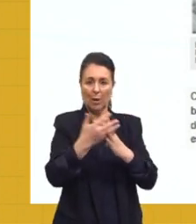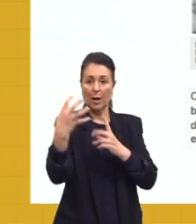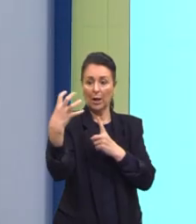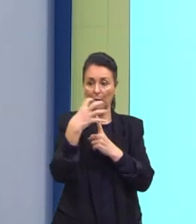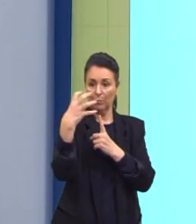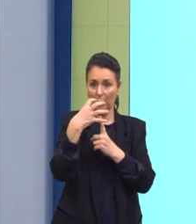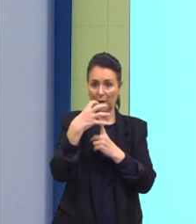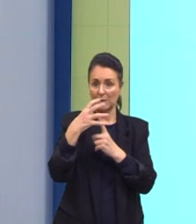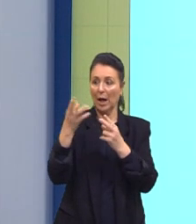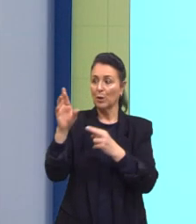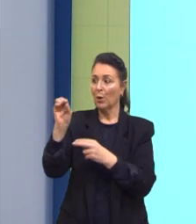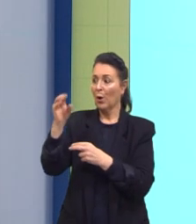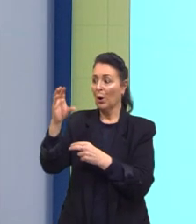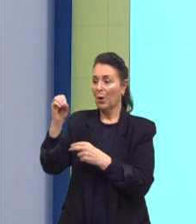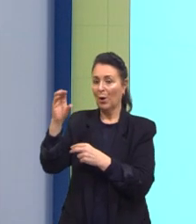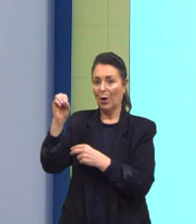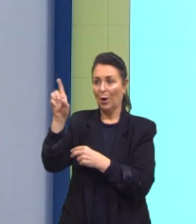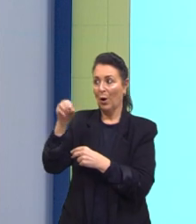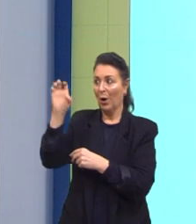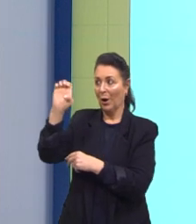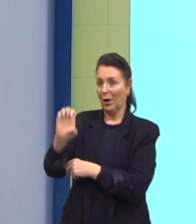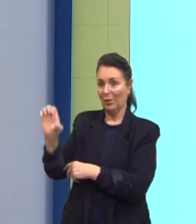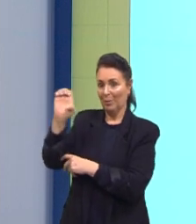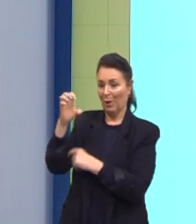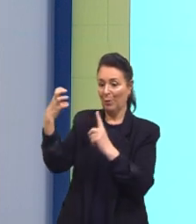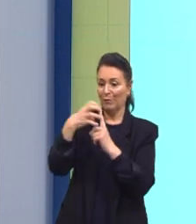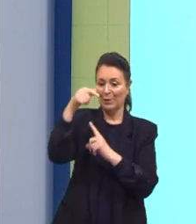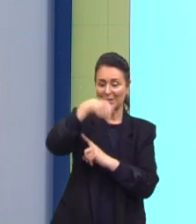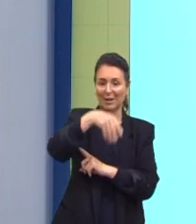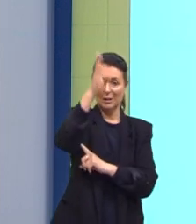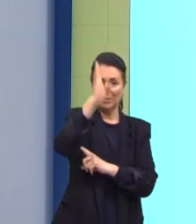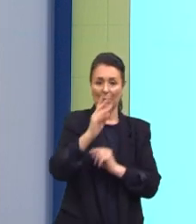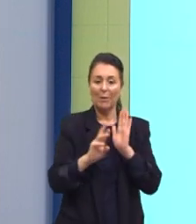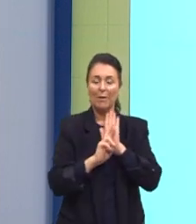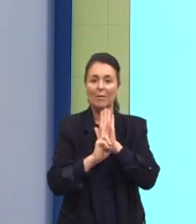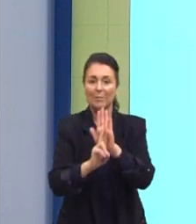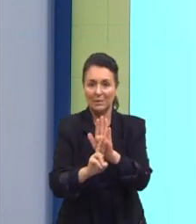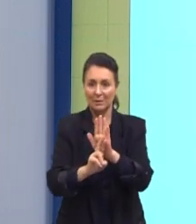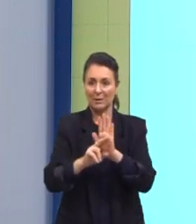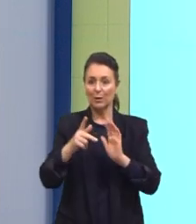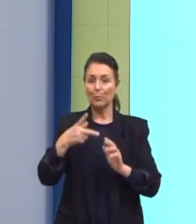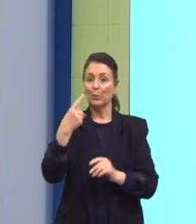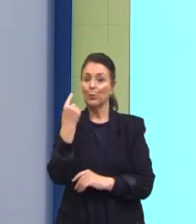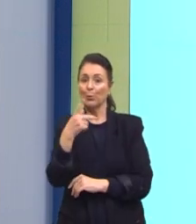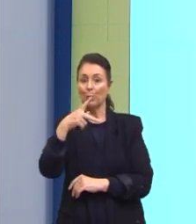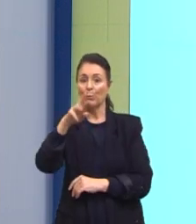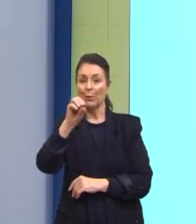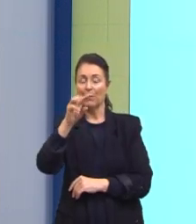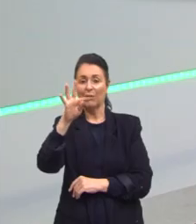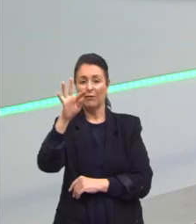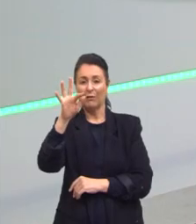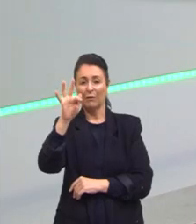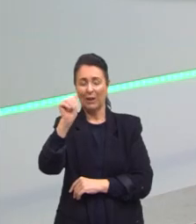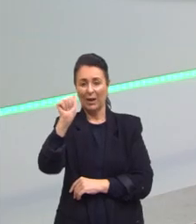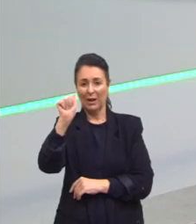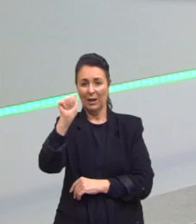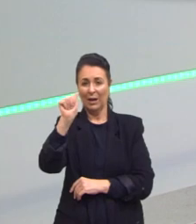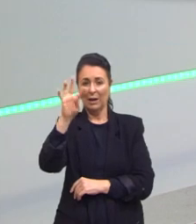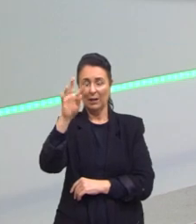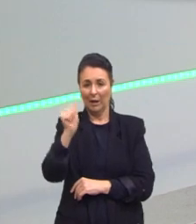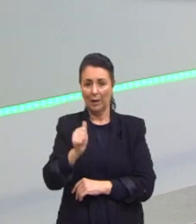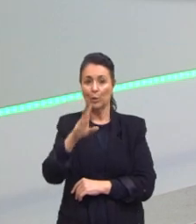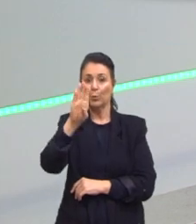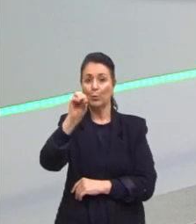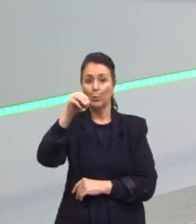do vocal europeu e está representado aqui por um aqui por um dos Profetas do pátio do Santuário de Bom Jesus